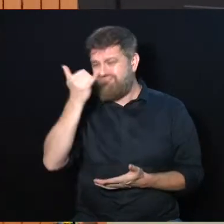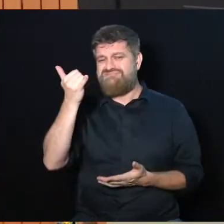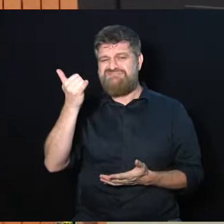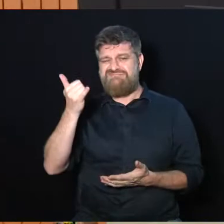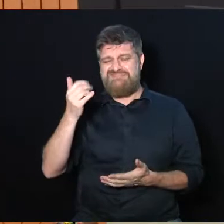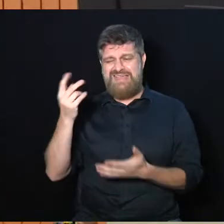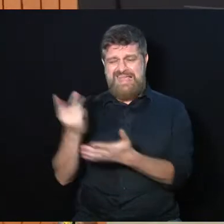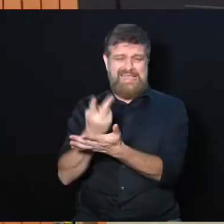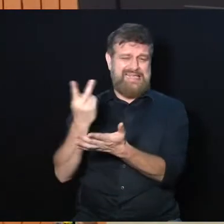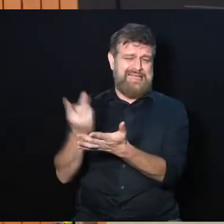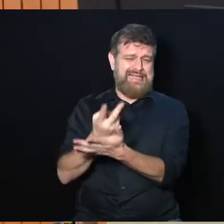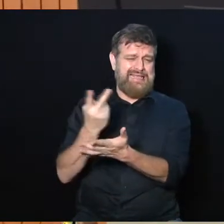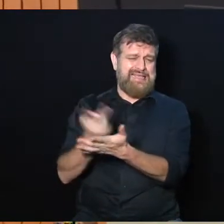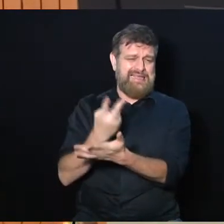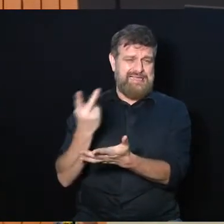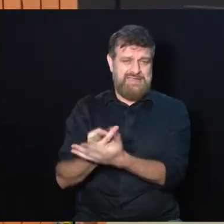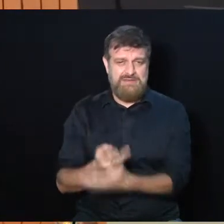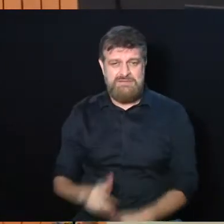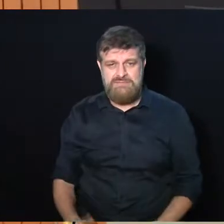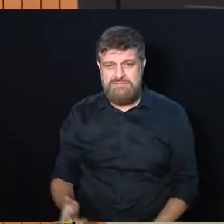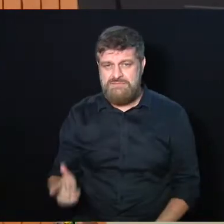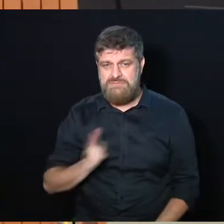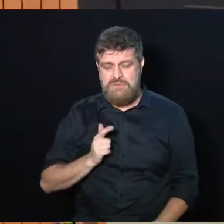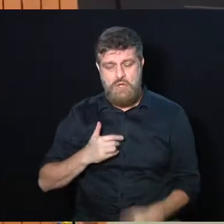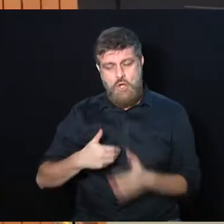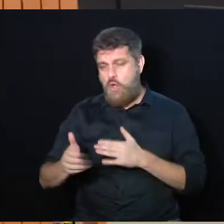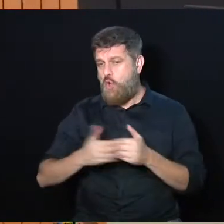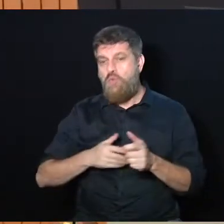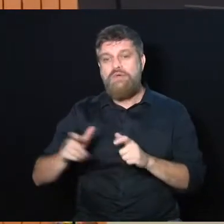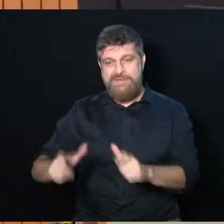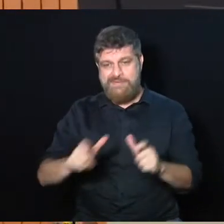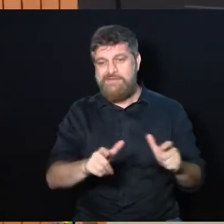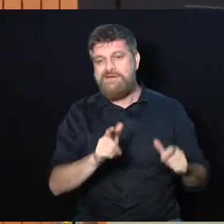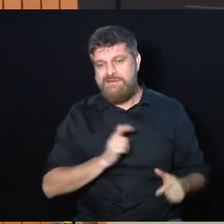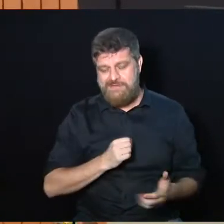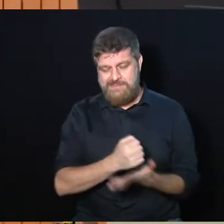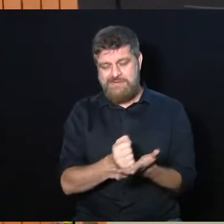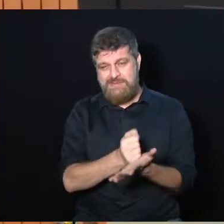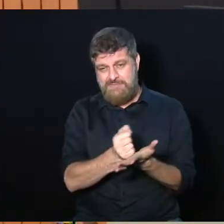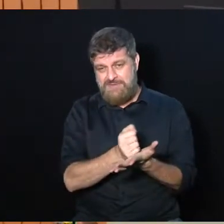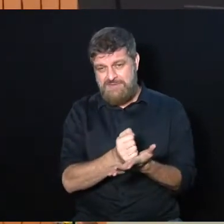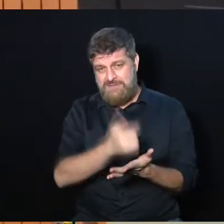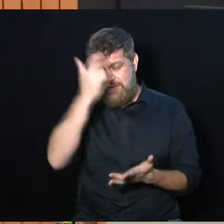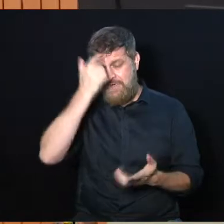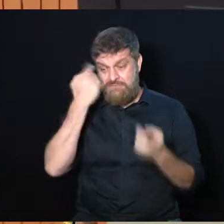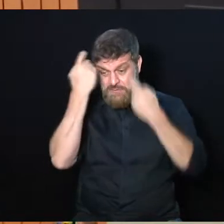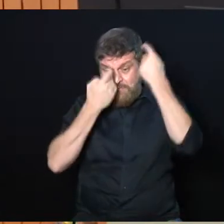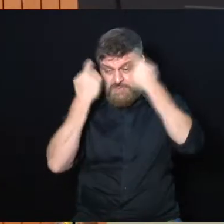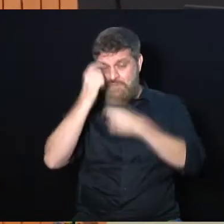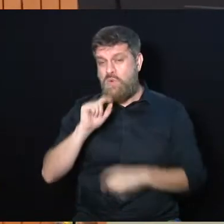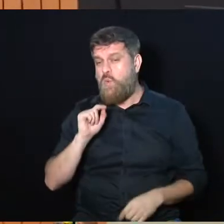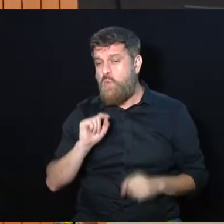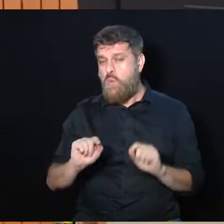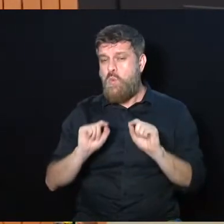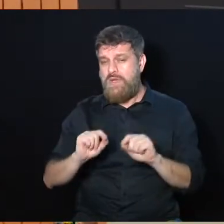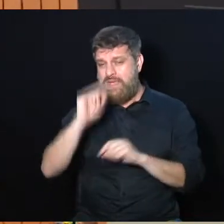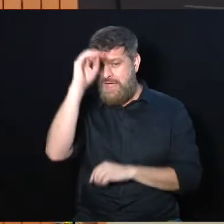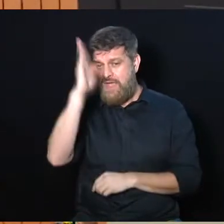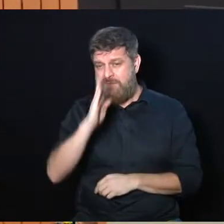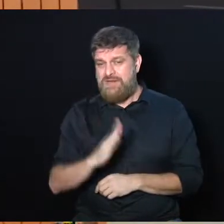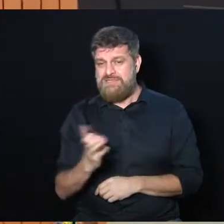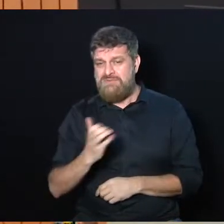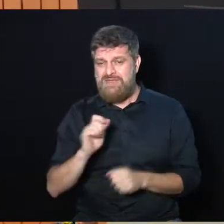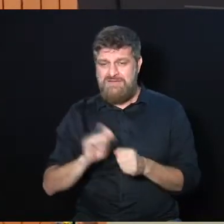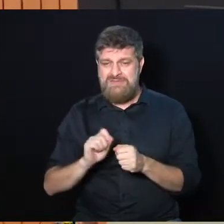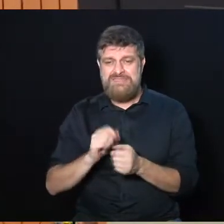é um item disponível em qualquer lugar. Me preocupa agora o Brasil querendo adotar uma política